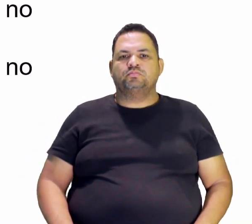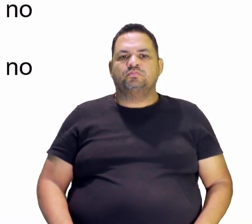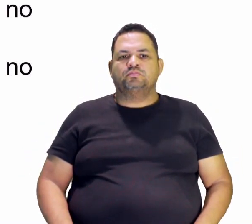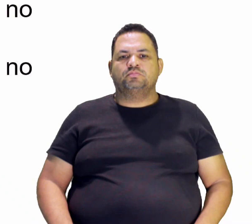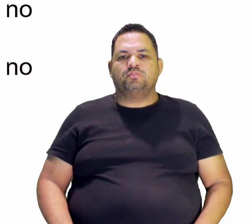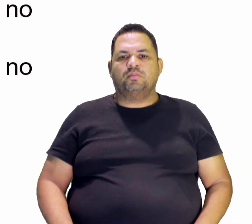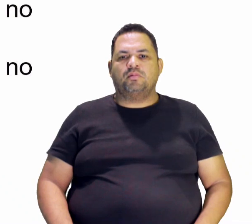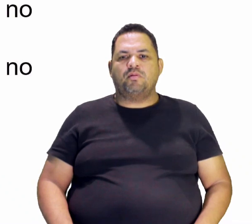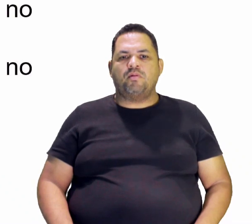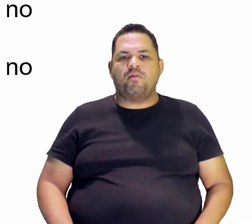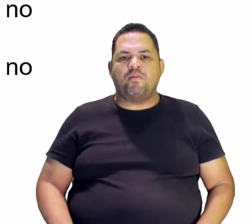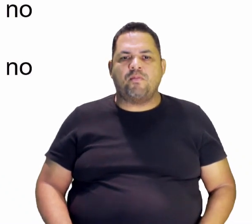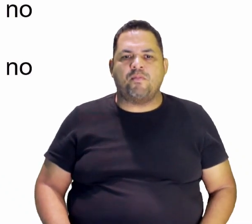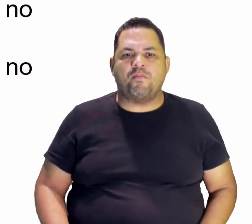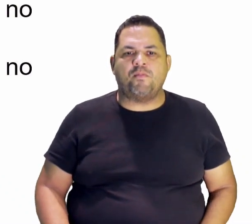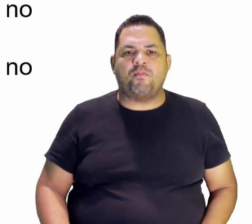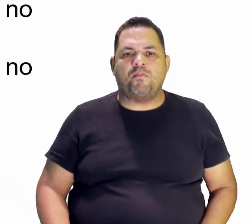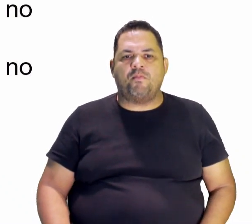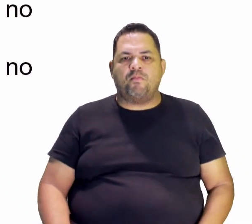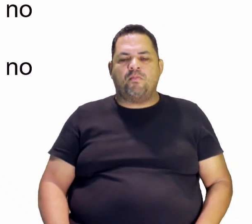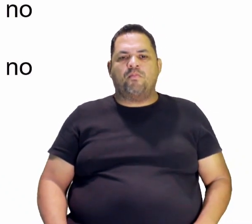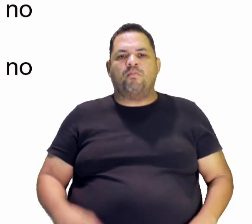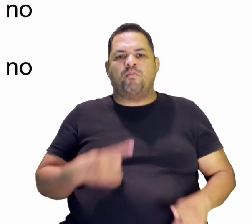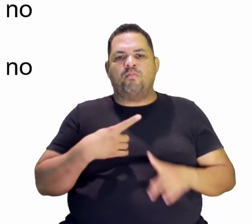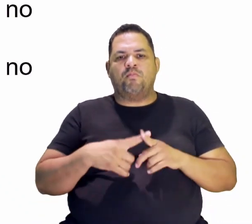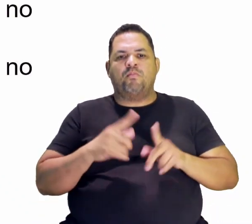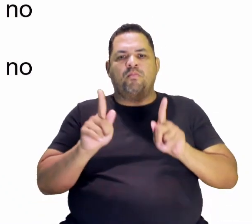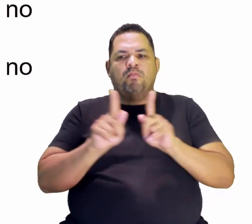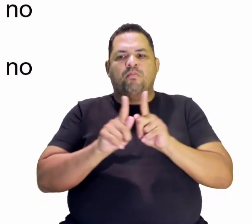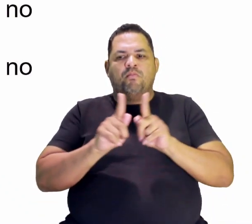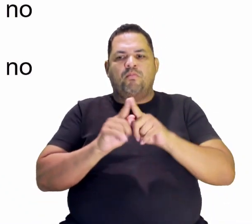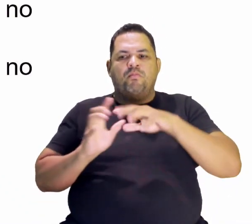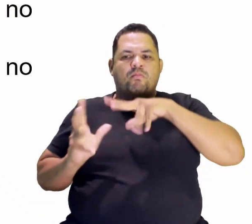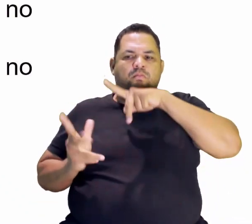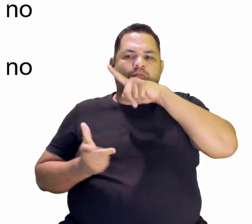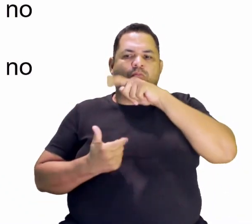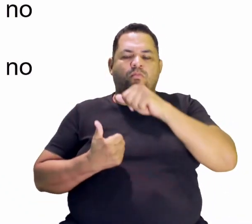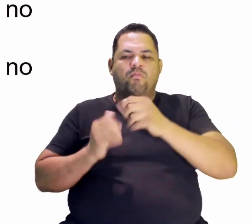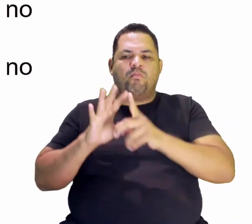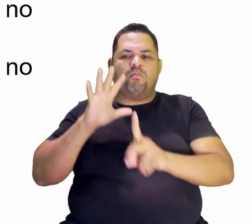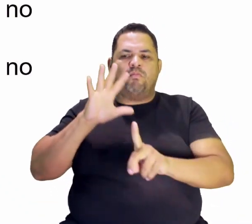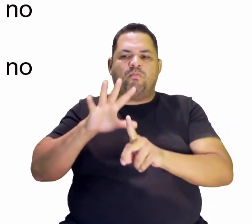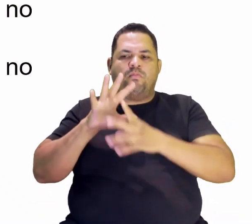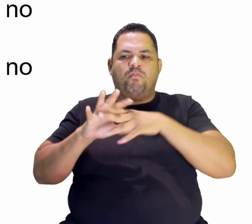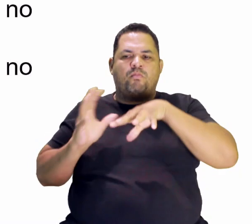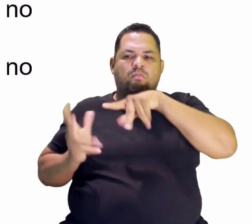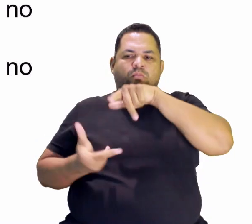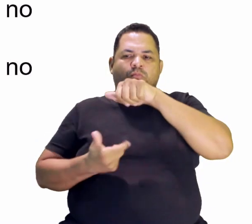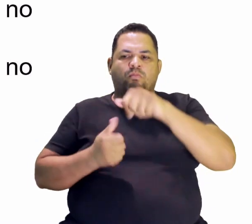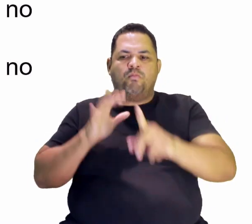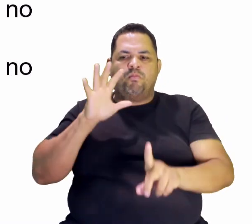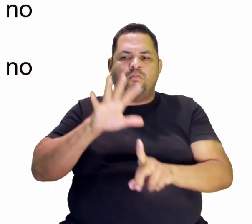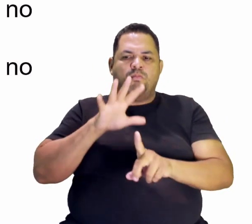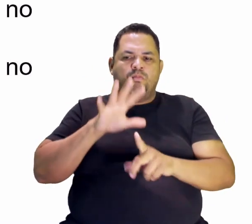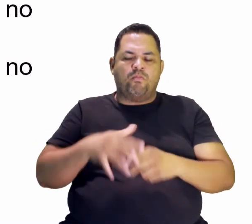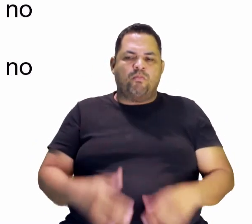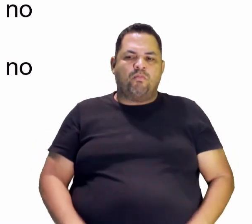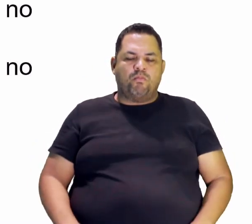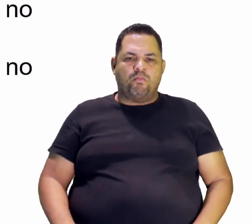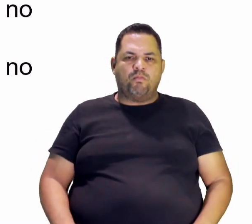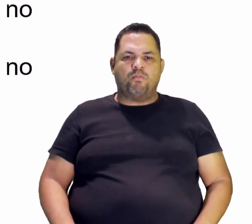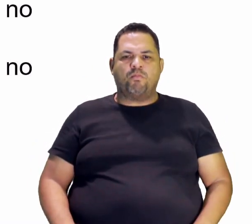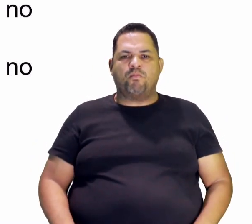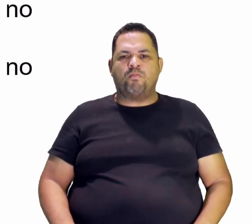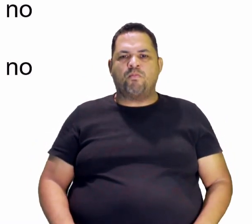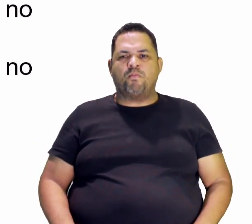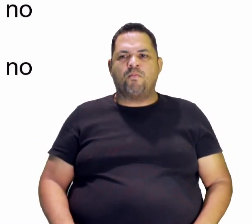mesmo lugar, gravidade é a mesma, porque a gravidade é da Terra sobre os corpos, não é dos corpos sobre a Terra, né? Do corpo sobre o